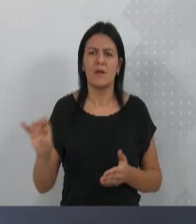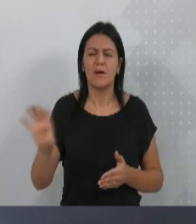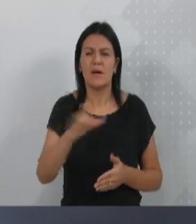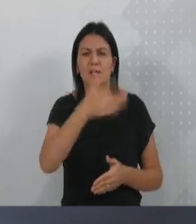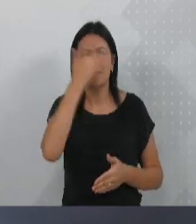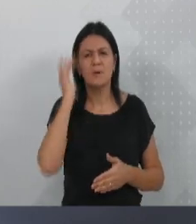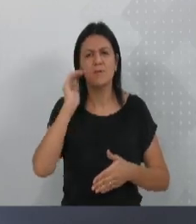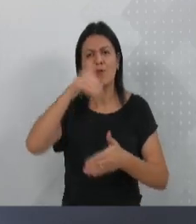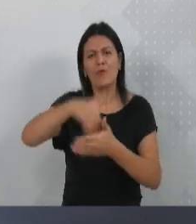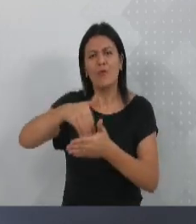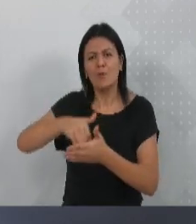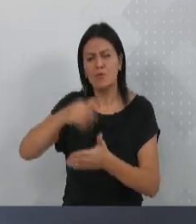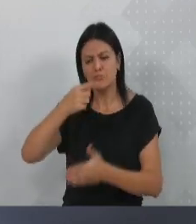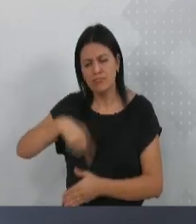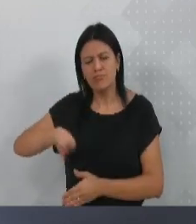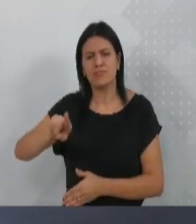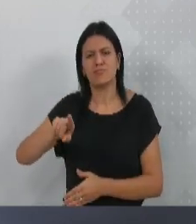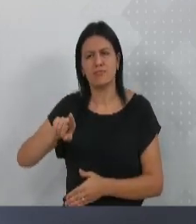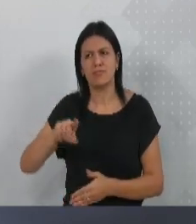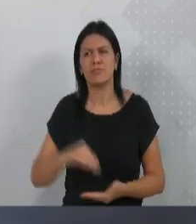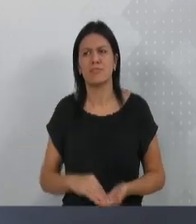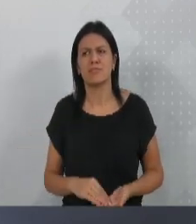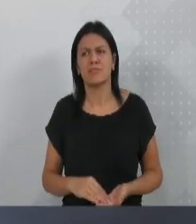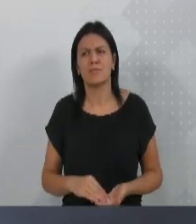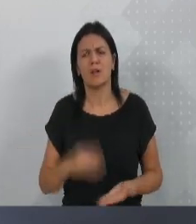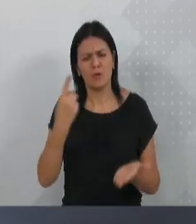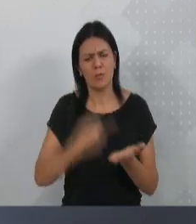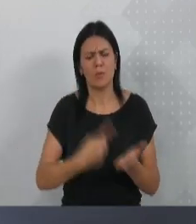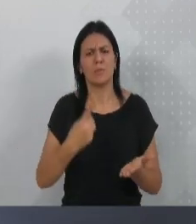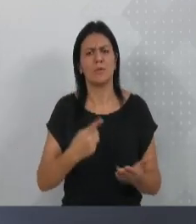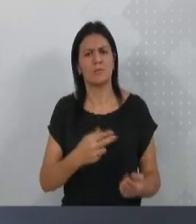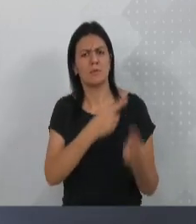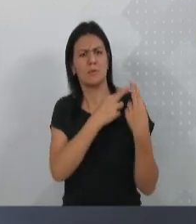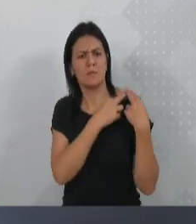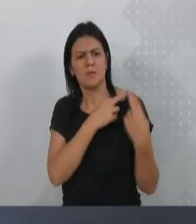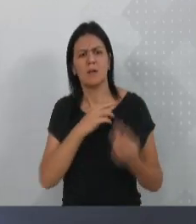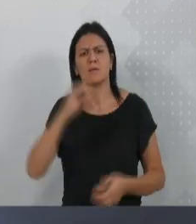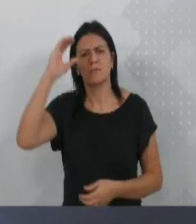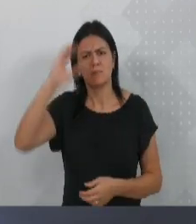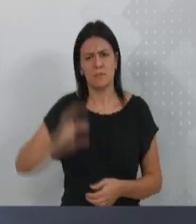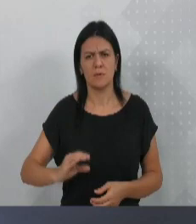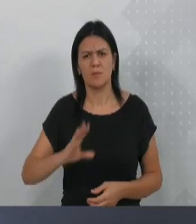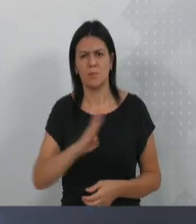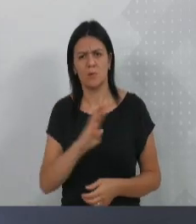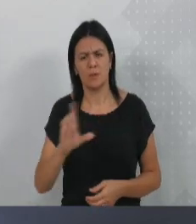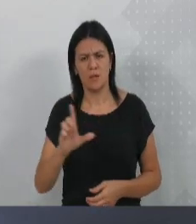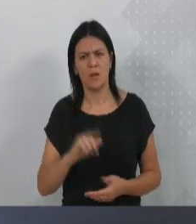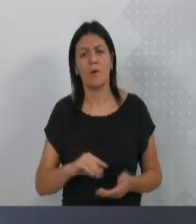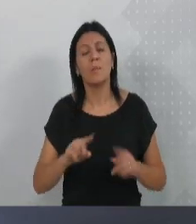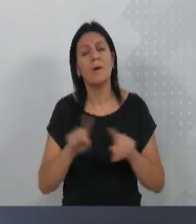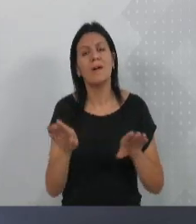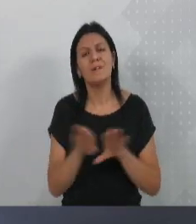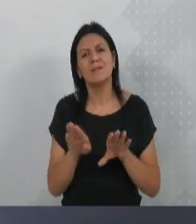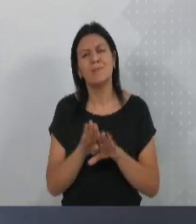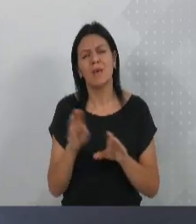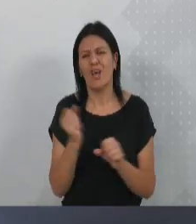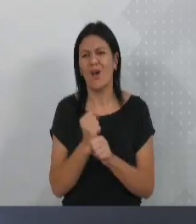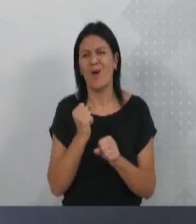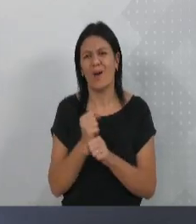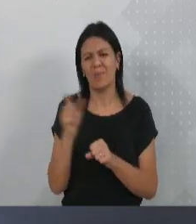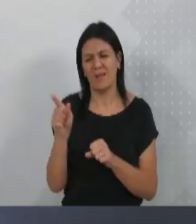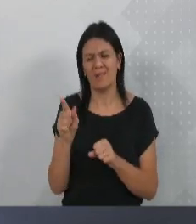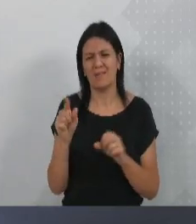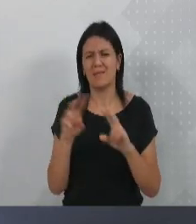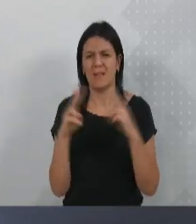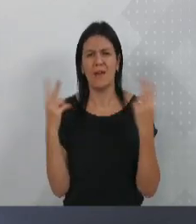né que foram votar as pessoas que foram votar né cumprir com o seu papel de cidadão luminense mas também com relação à obra ali na Divinópolis